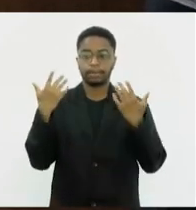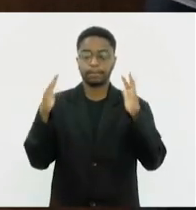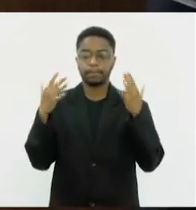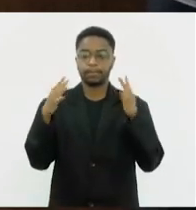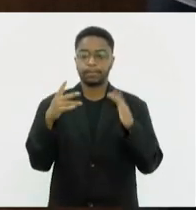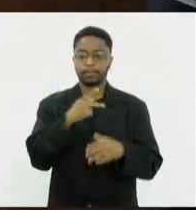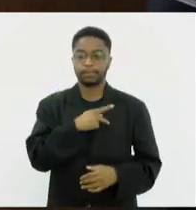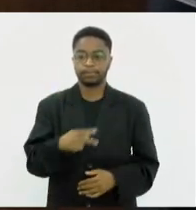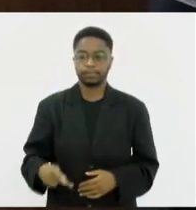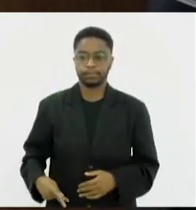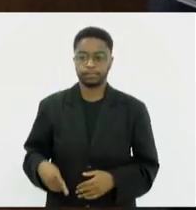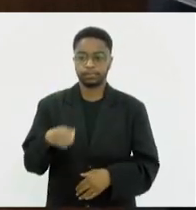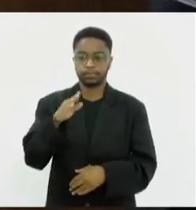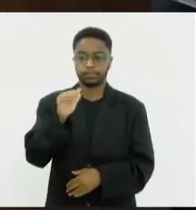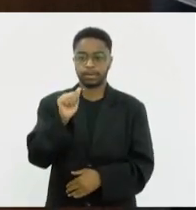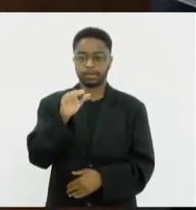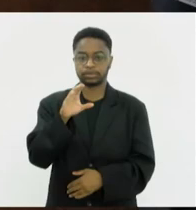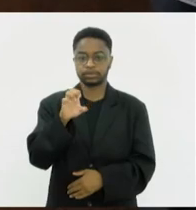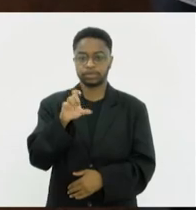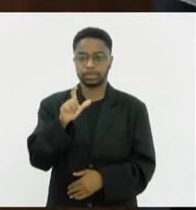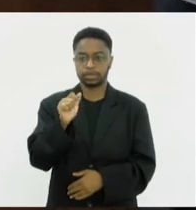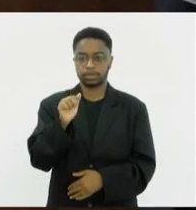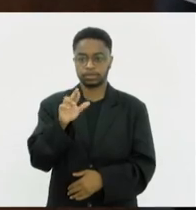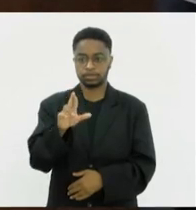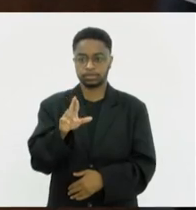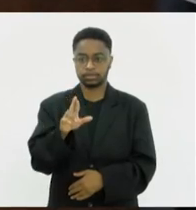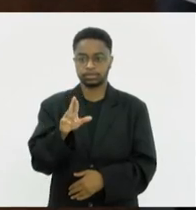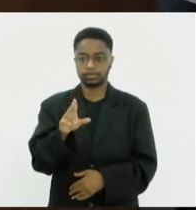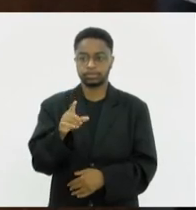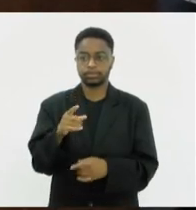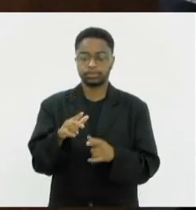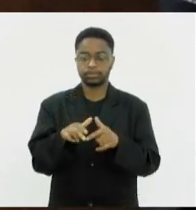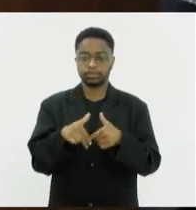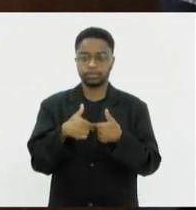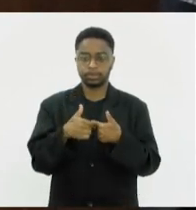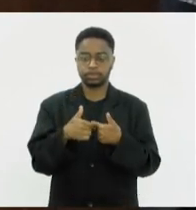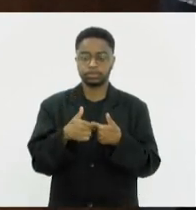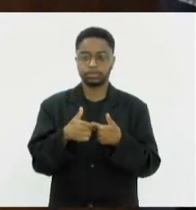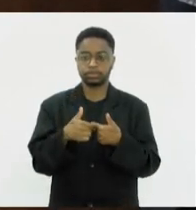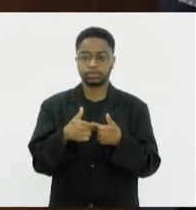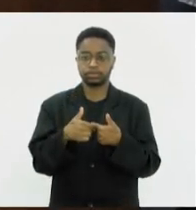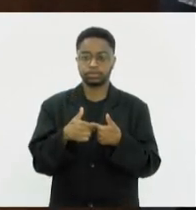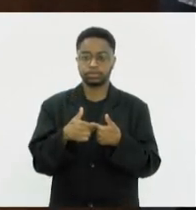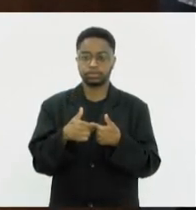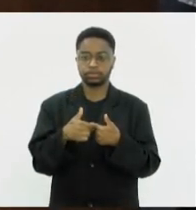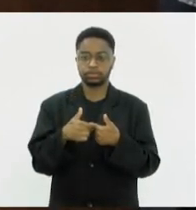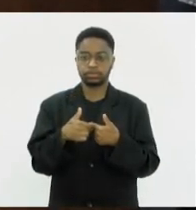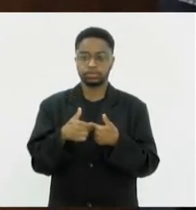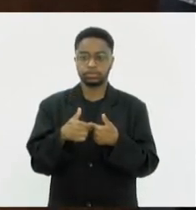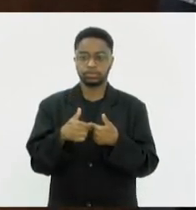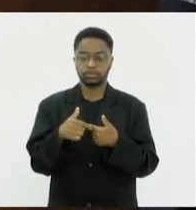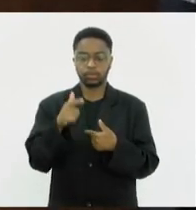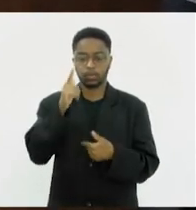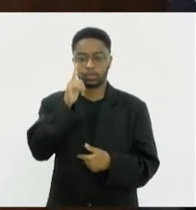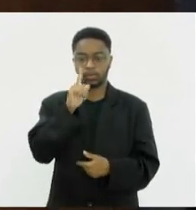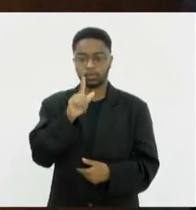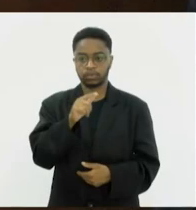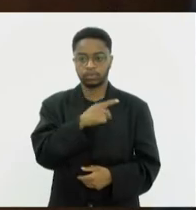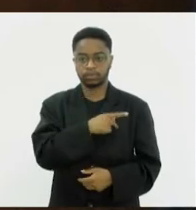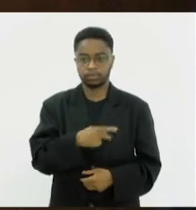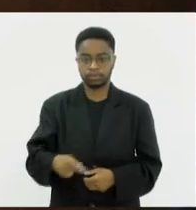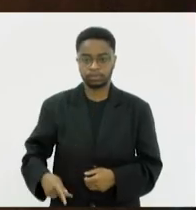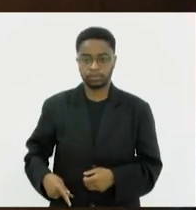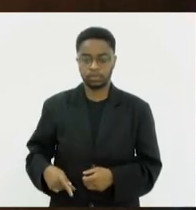presidente Rodrigo Bacelar por sua ascensão à presidência do